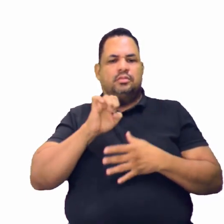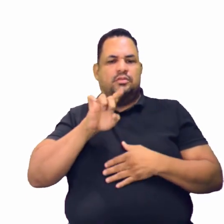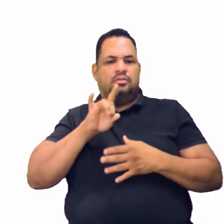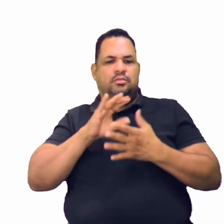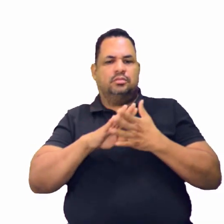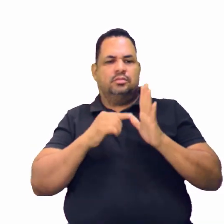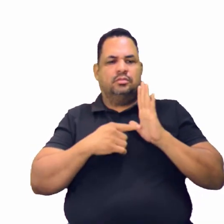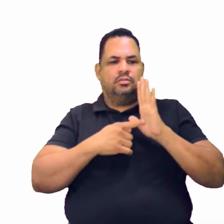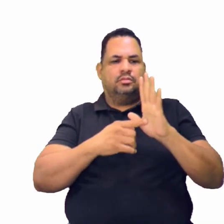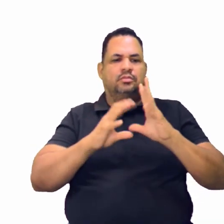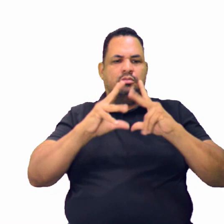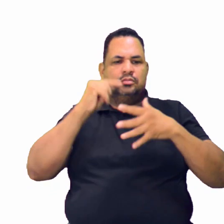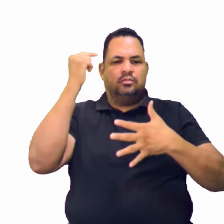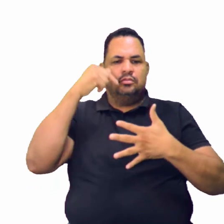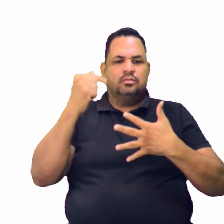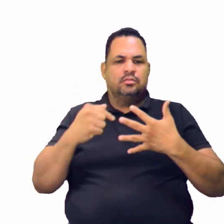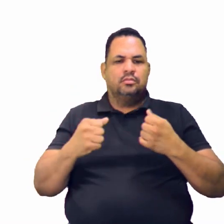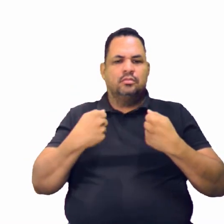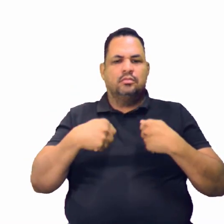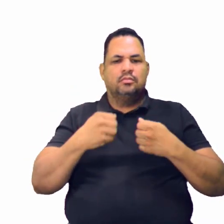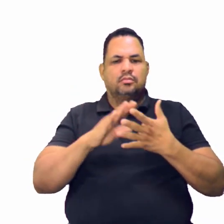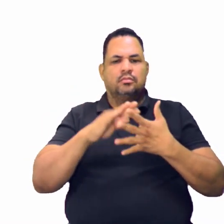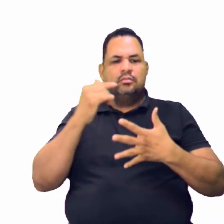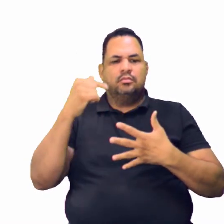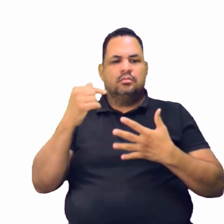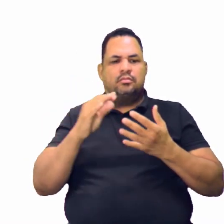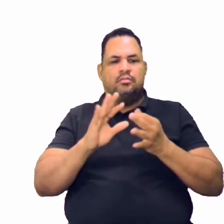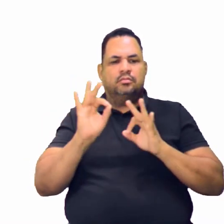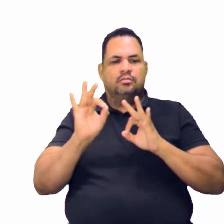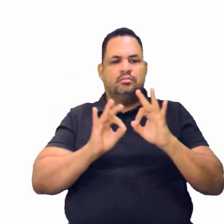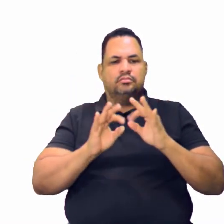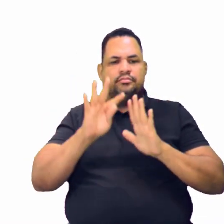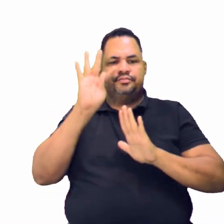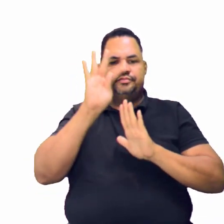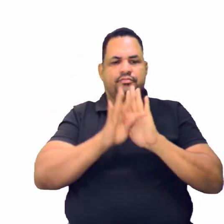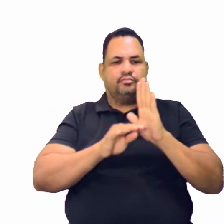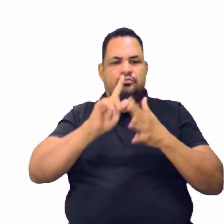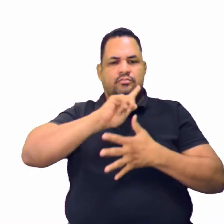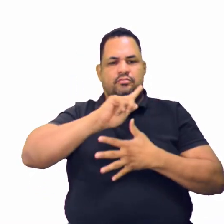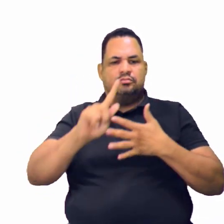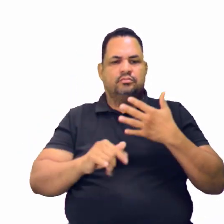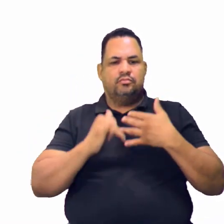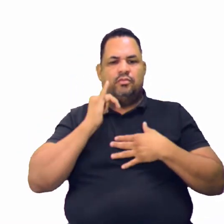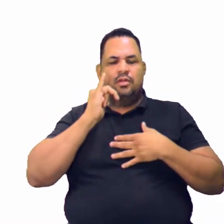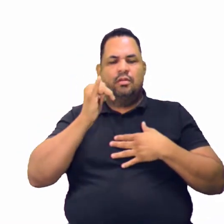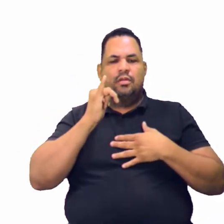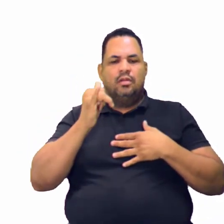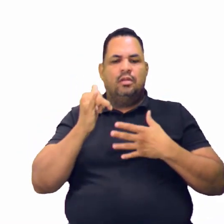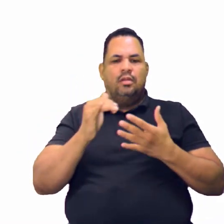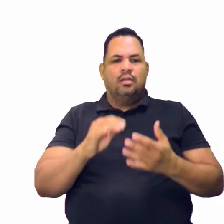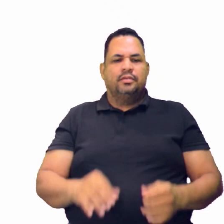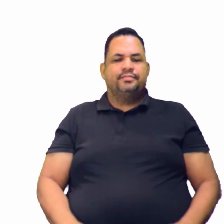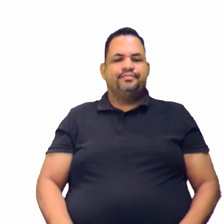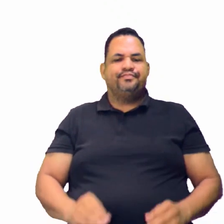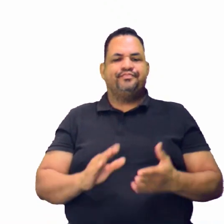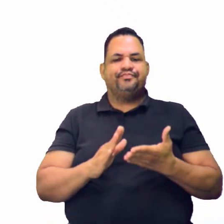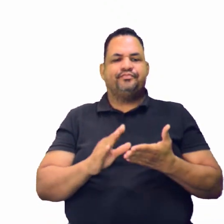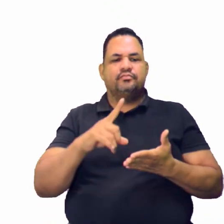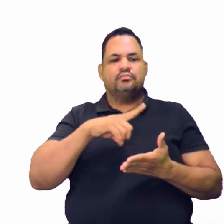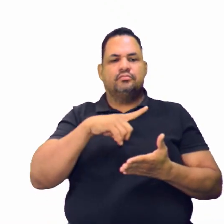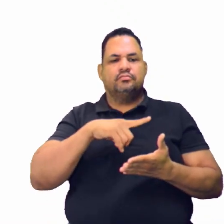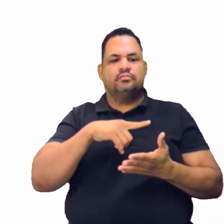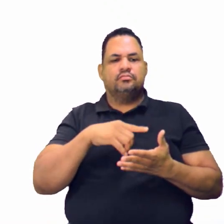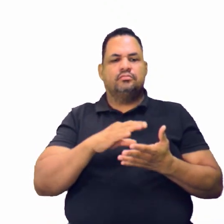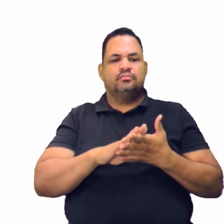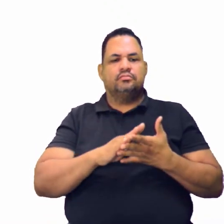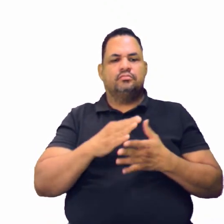Esopo apresenta todos os elementos necessários para que seja classificada entre os textos de gênero narrativo. Entre esses